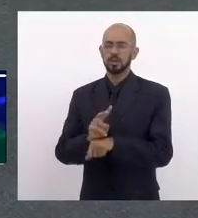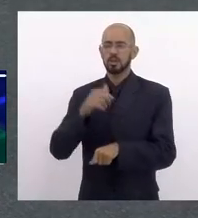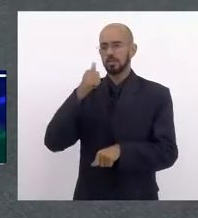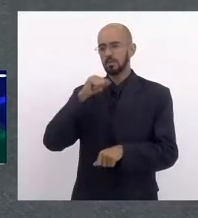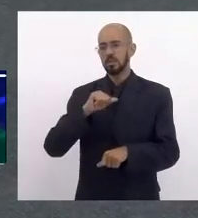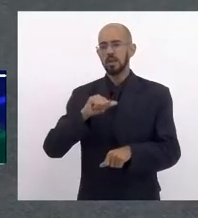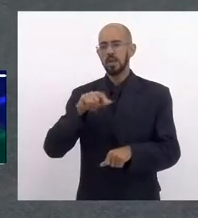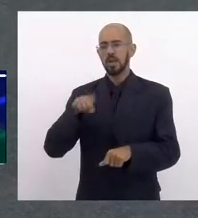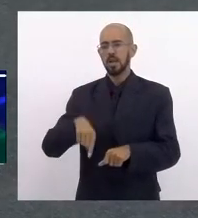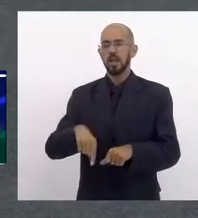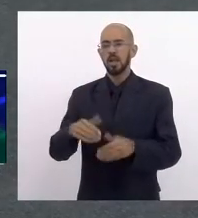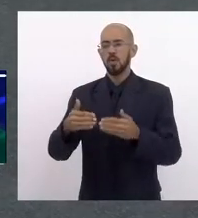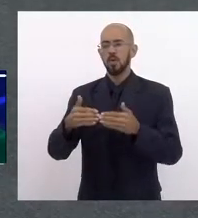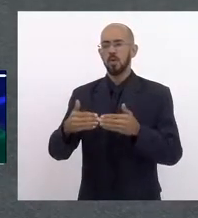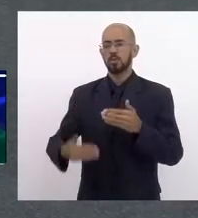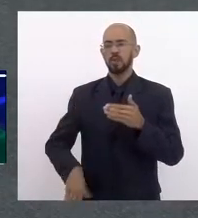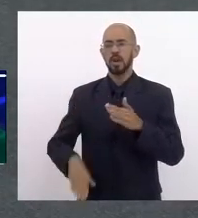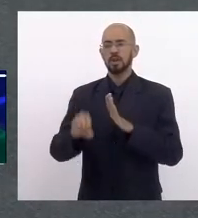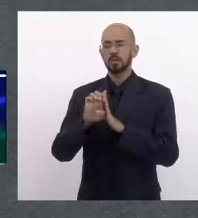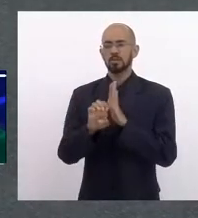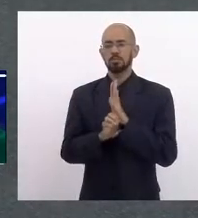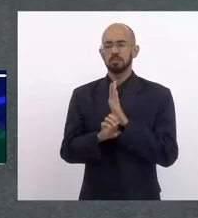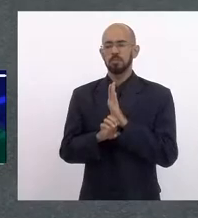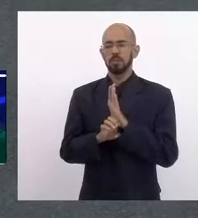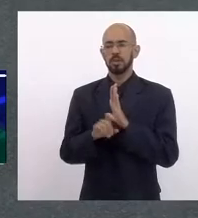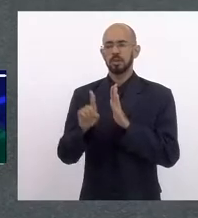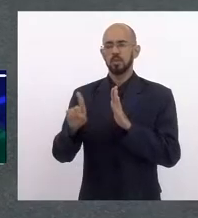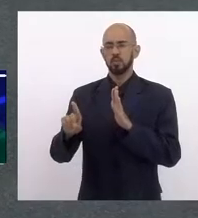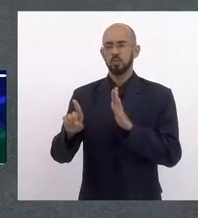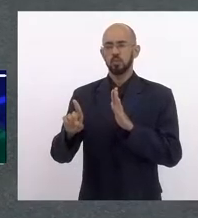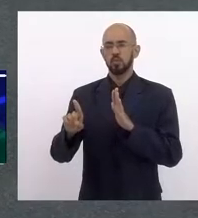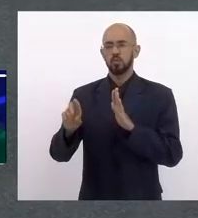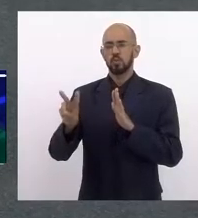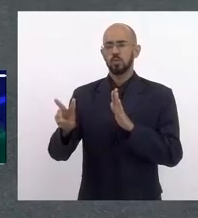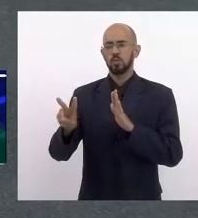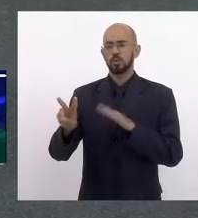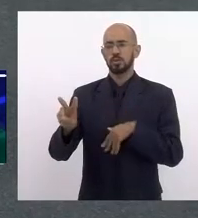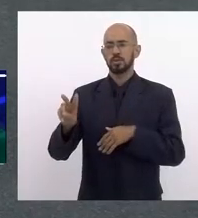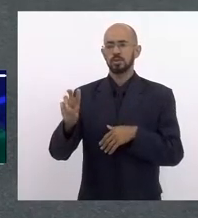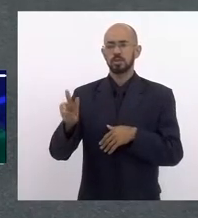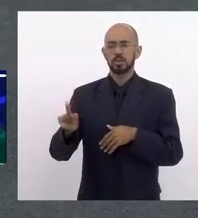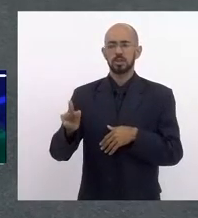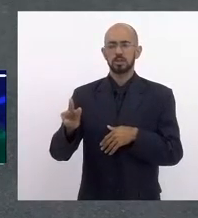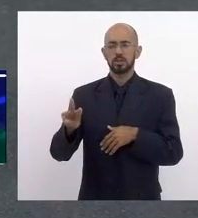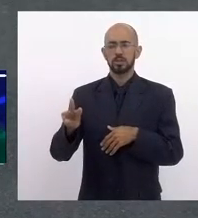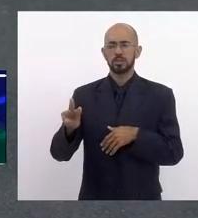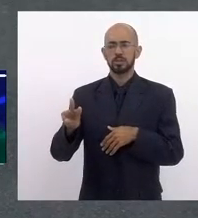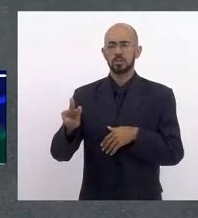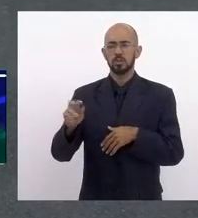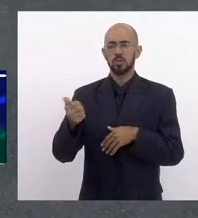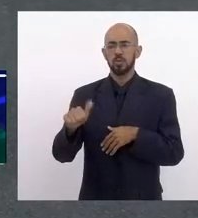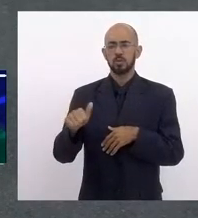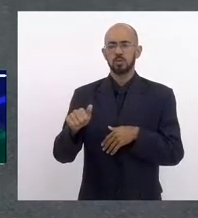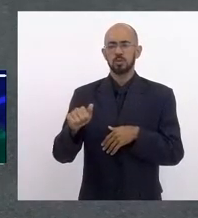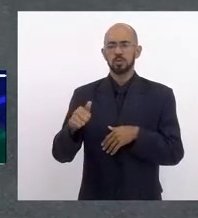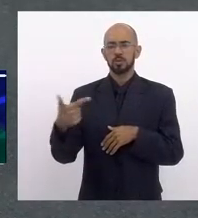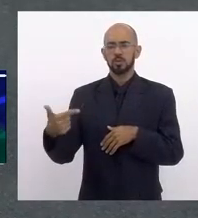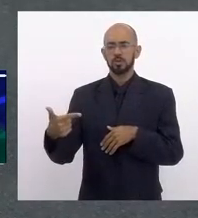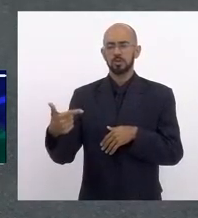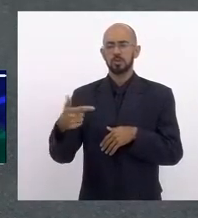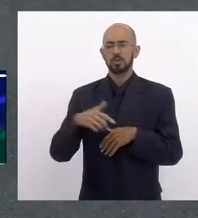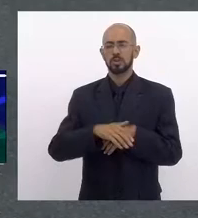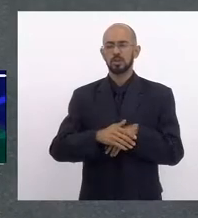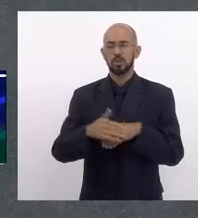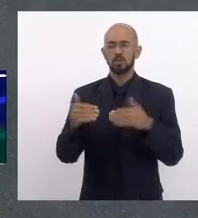Mulher é contrário às emendas de plenário 1, 2, 3, 11 e 12,